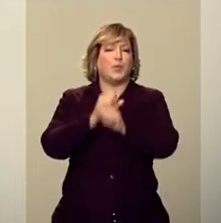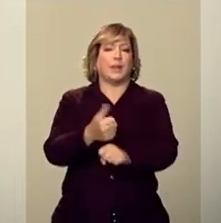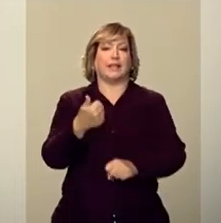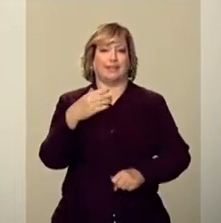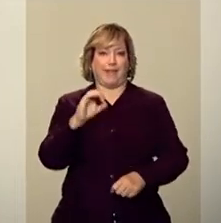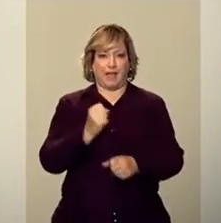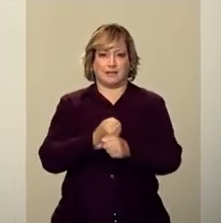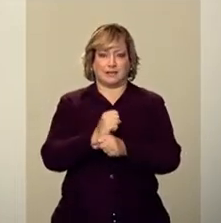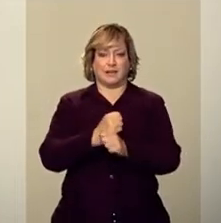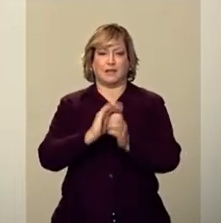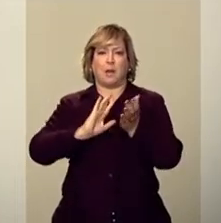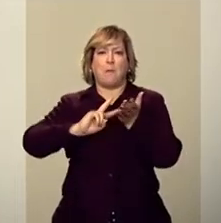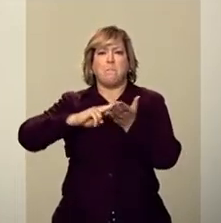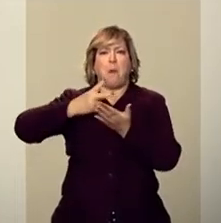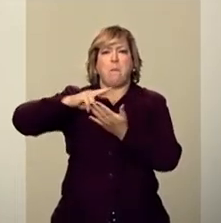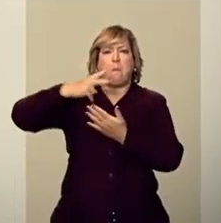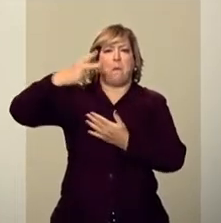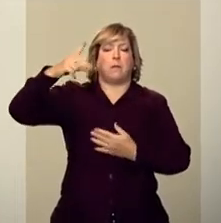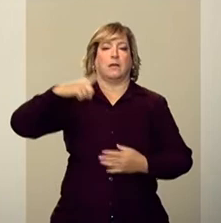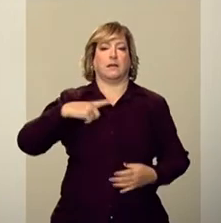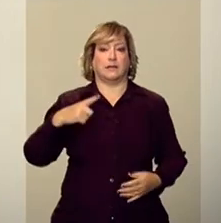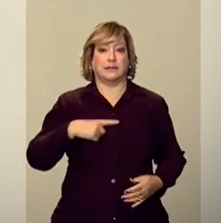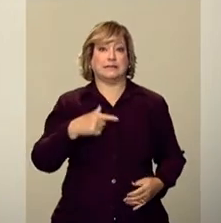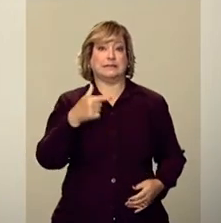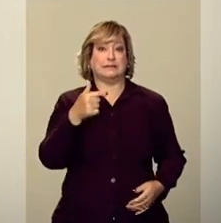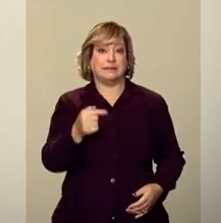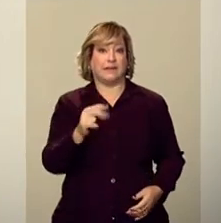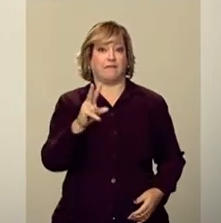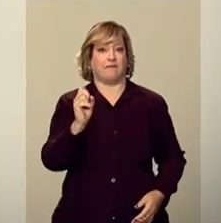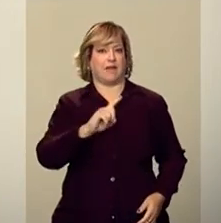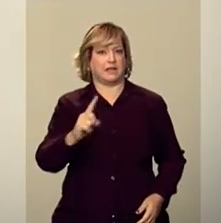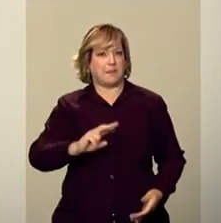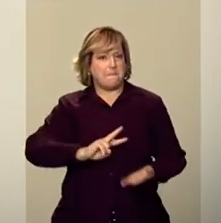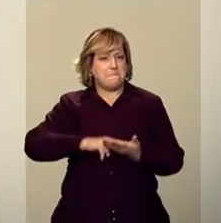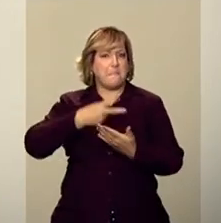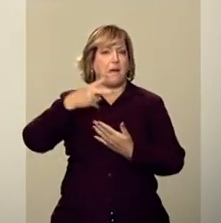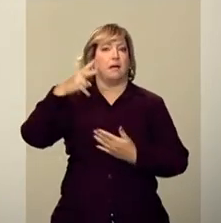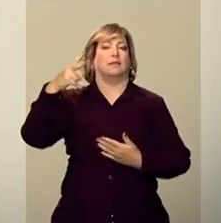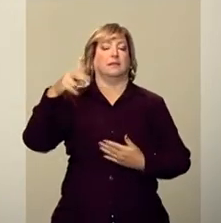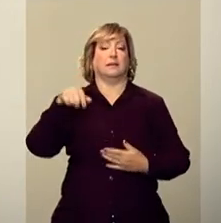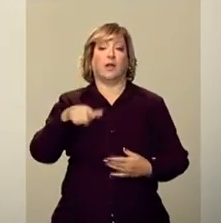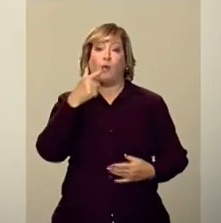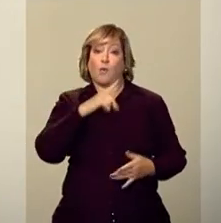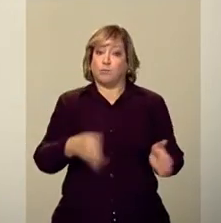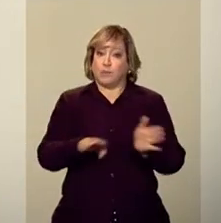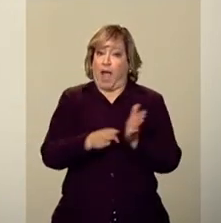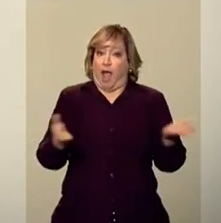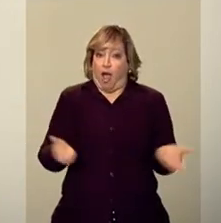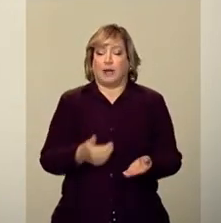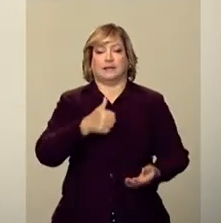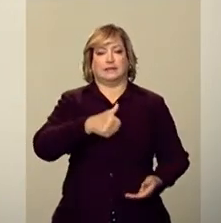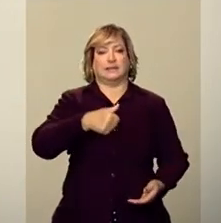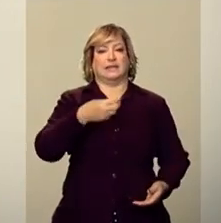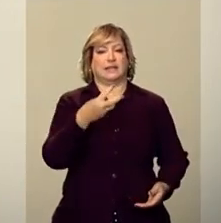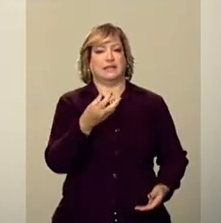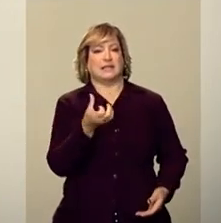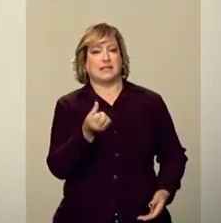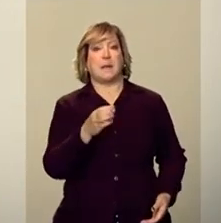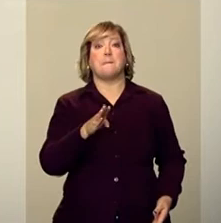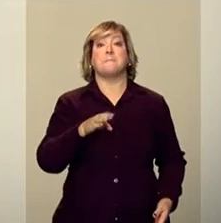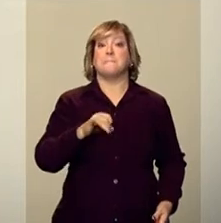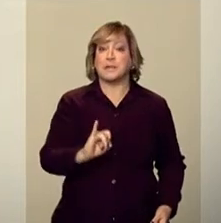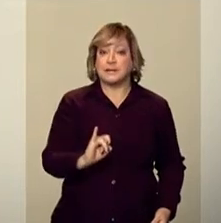anos aumentamos o volume de crédito em empresa Luciana e chegamos a esses